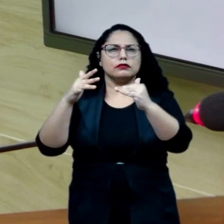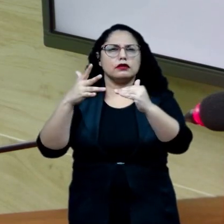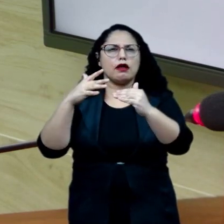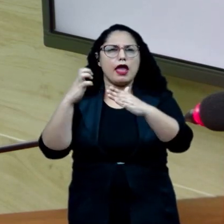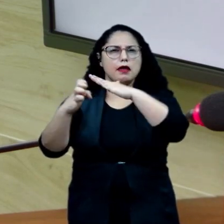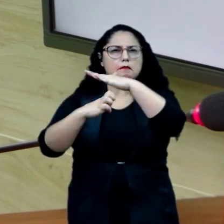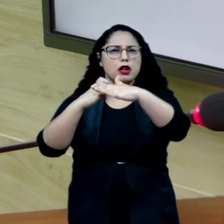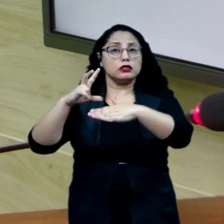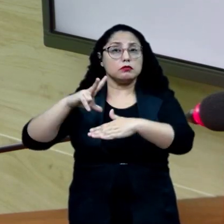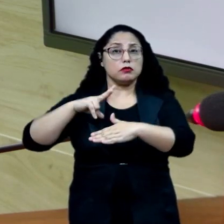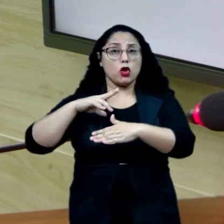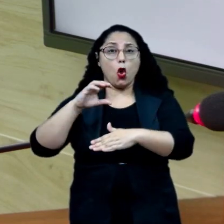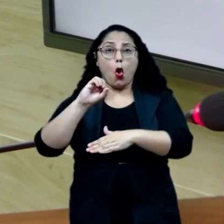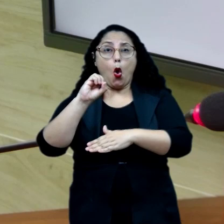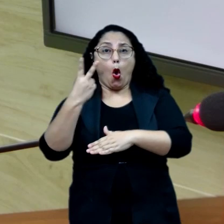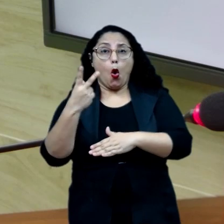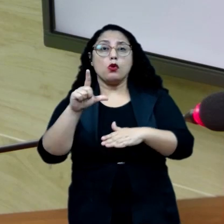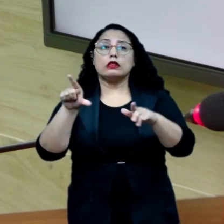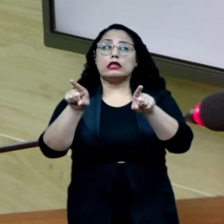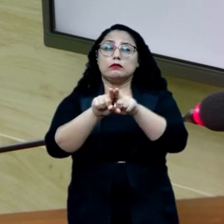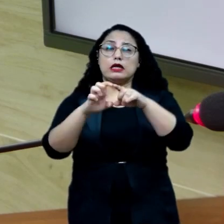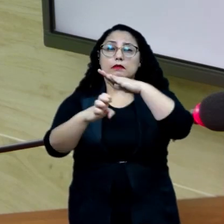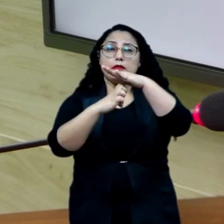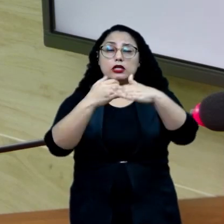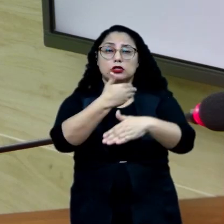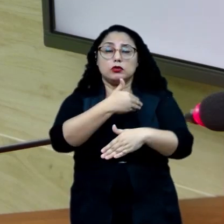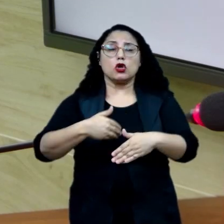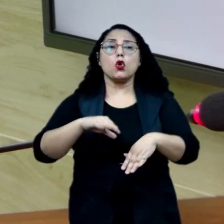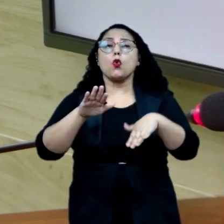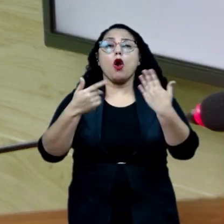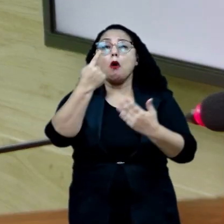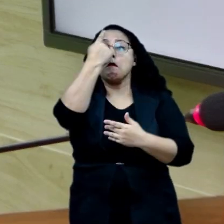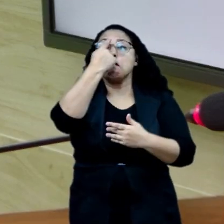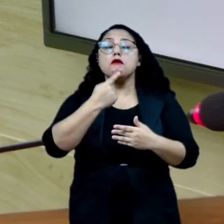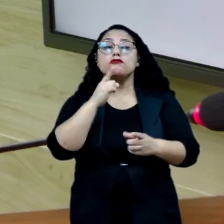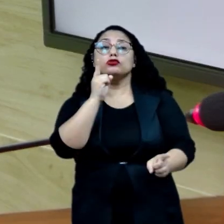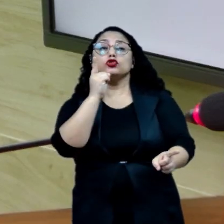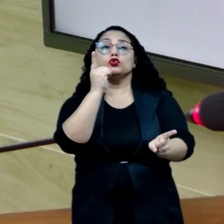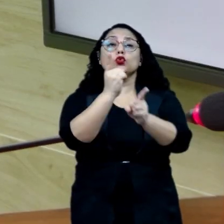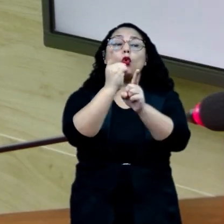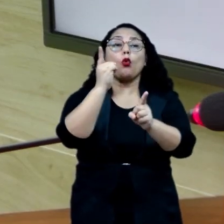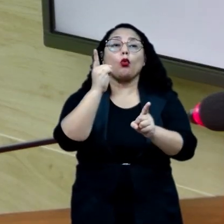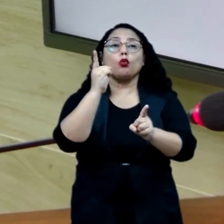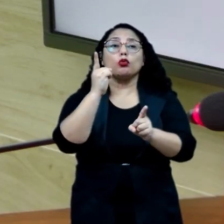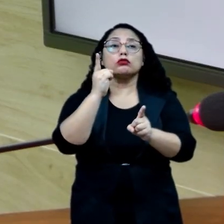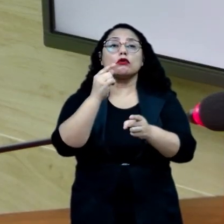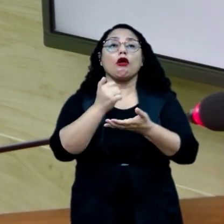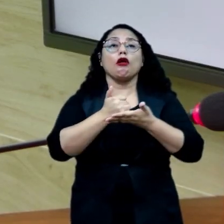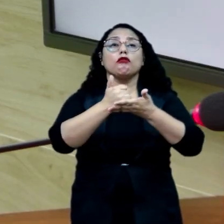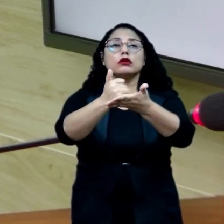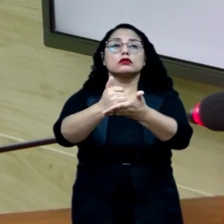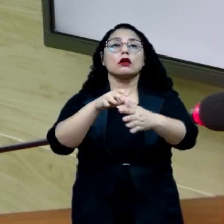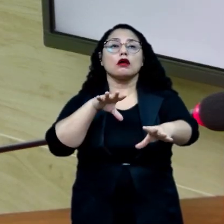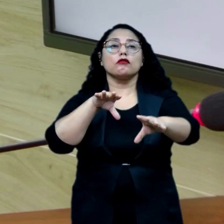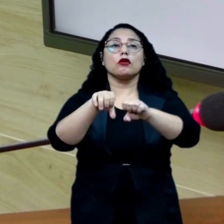empresa privada ou tem empresas públicas também? E como que é o perfil que você encontra quando você vai oferecer essas formações? É